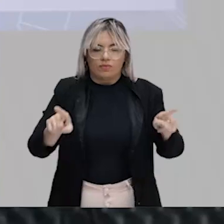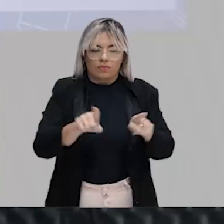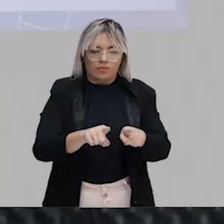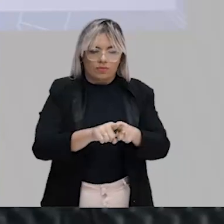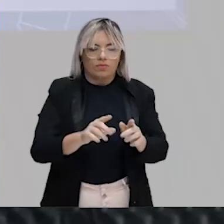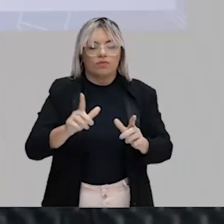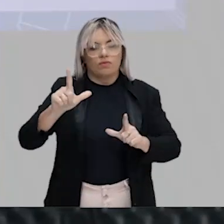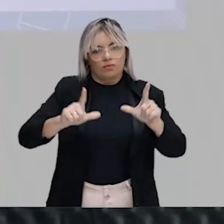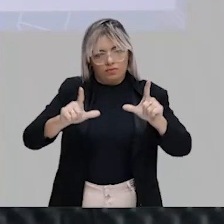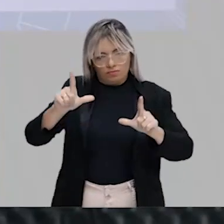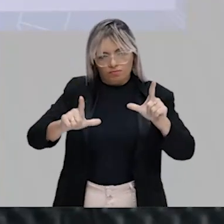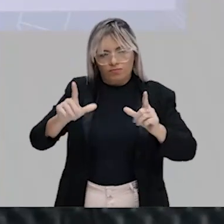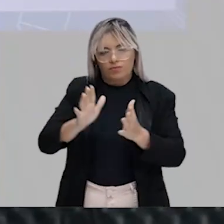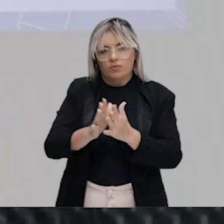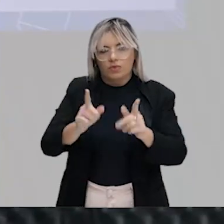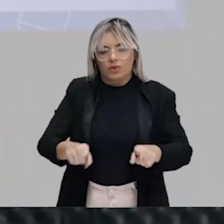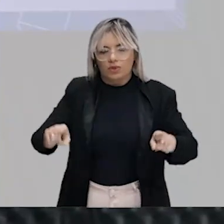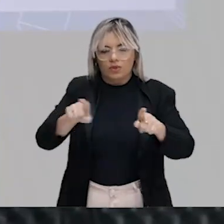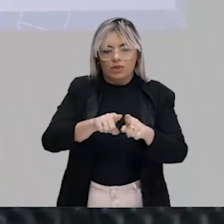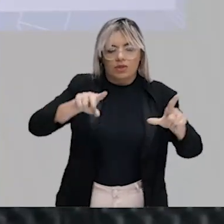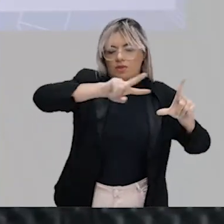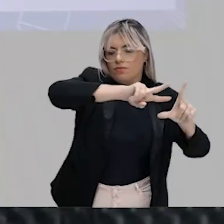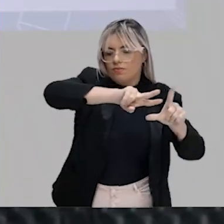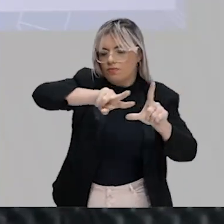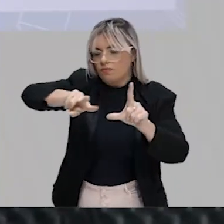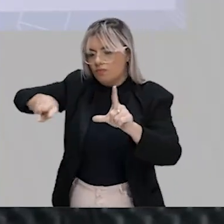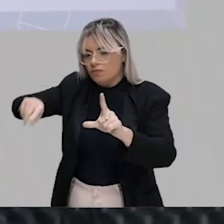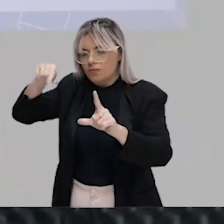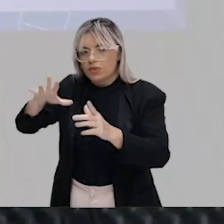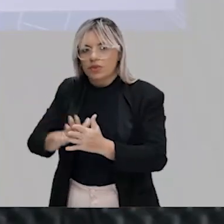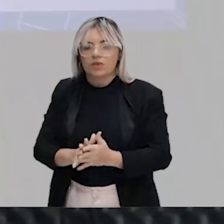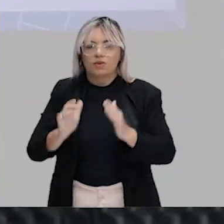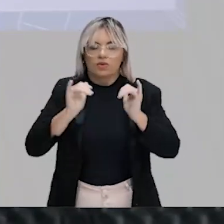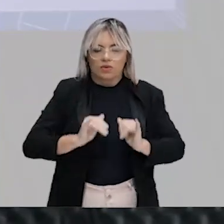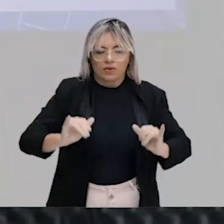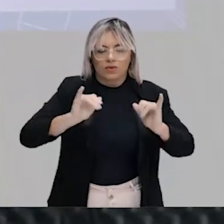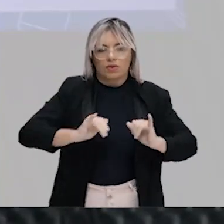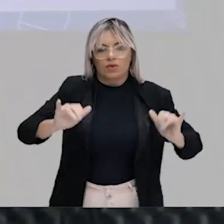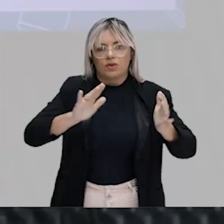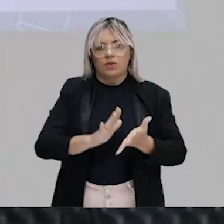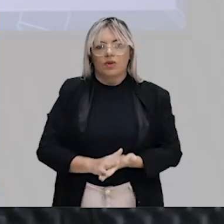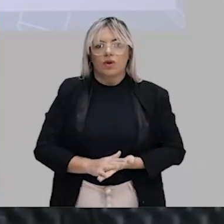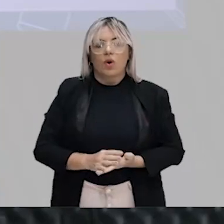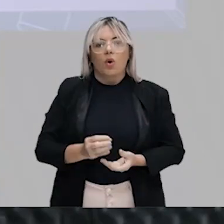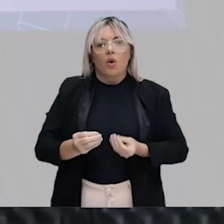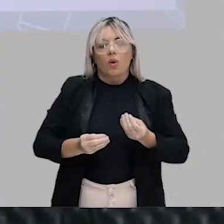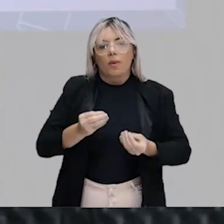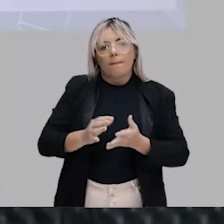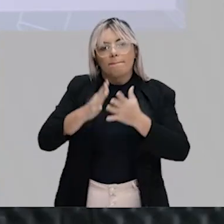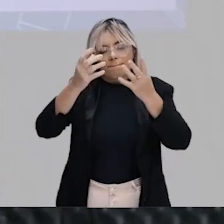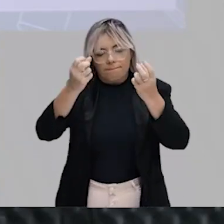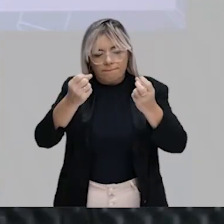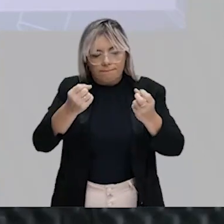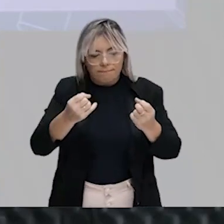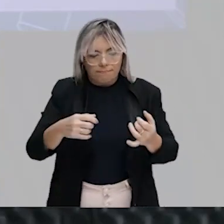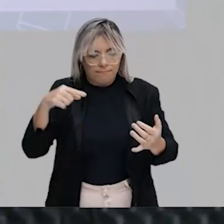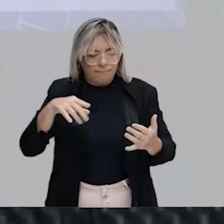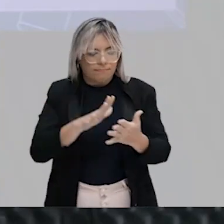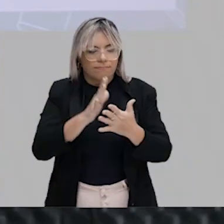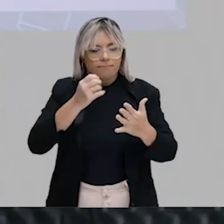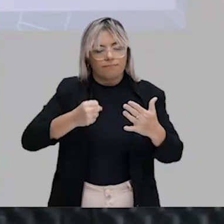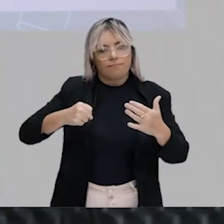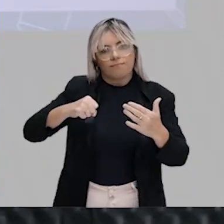própria televisão em si, ela tenta abordar isso de alguma forma. E abordando de uma forma que faça com que aquilo se